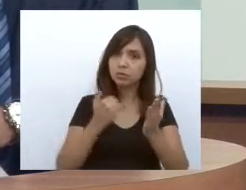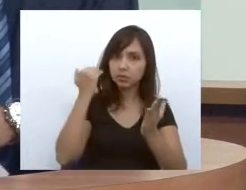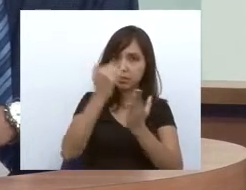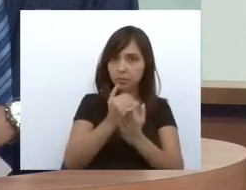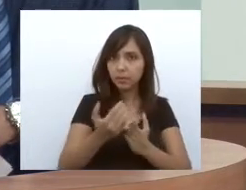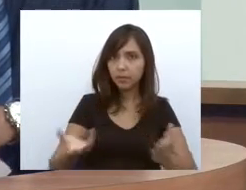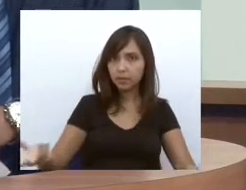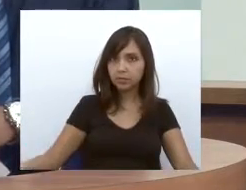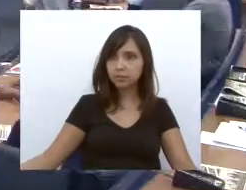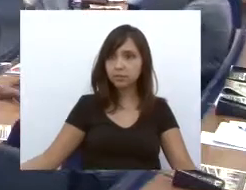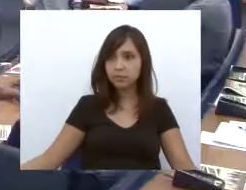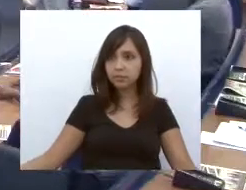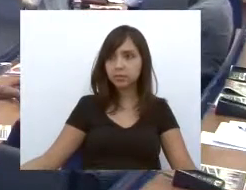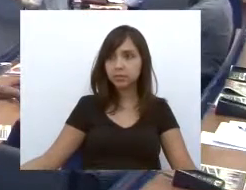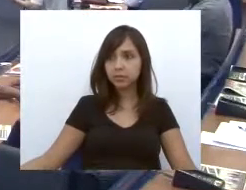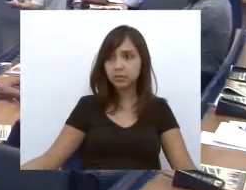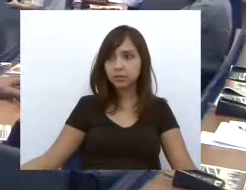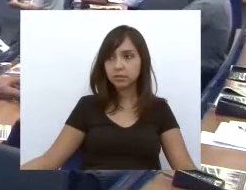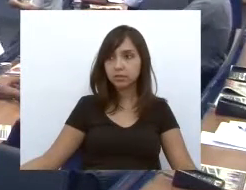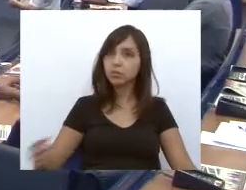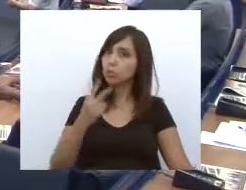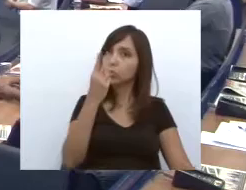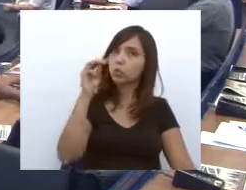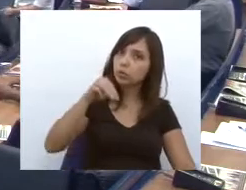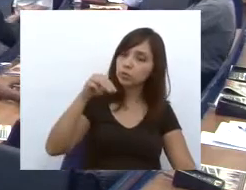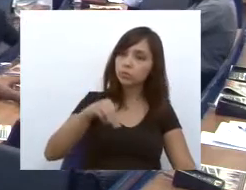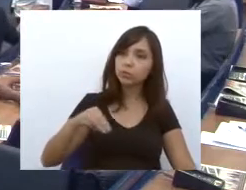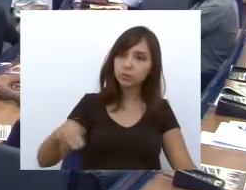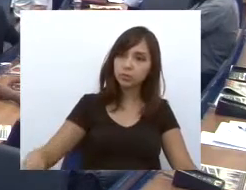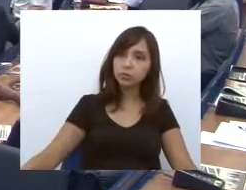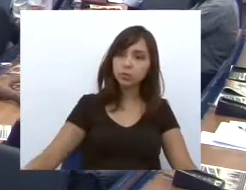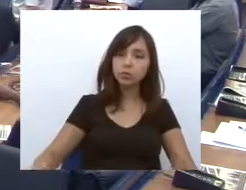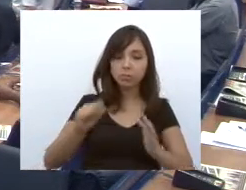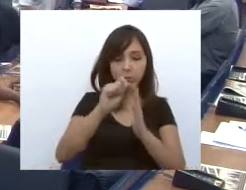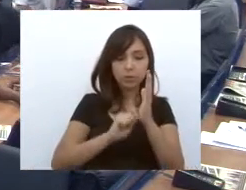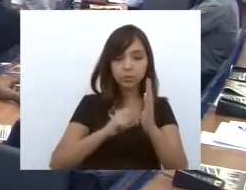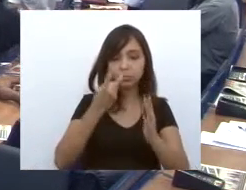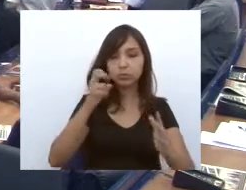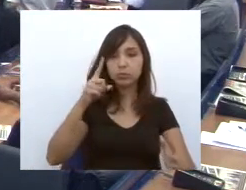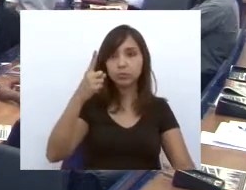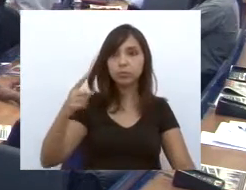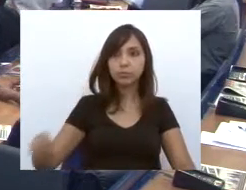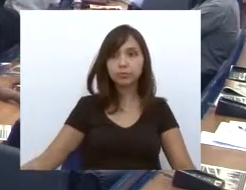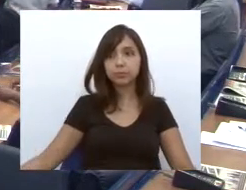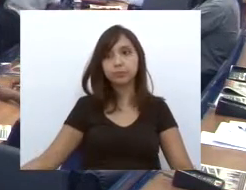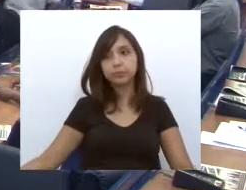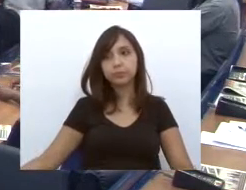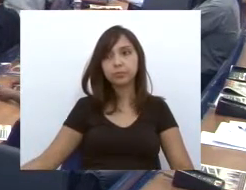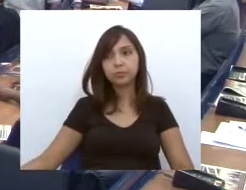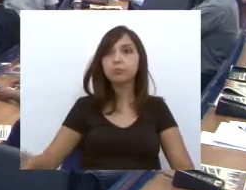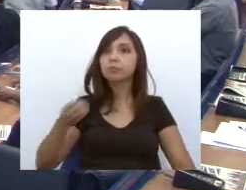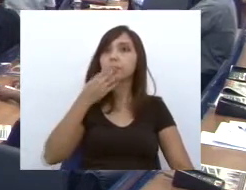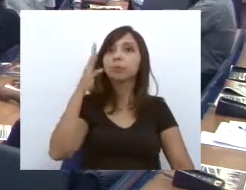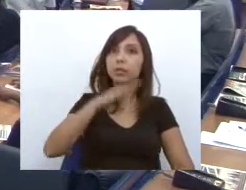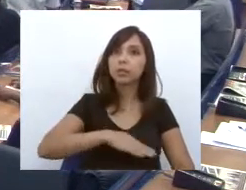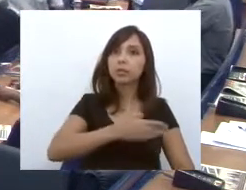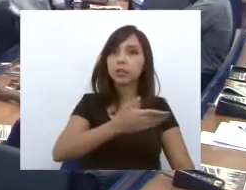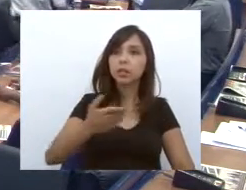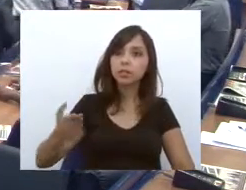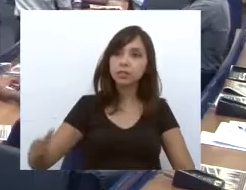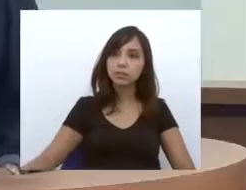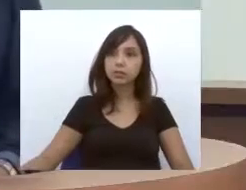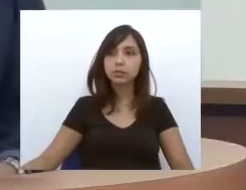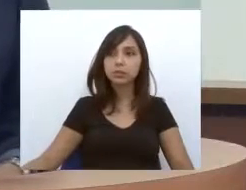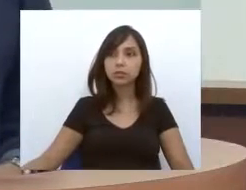2 minutos a mais. Eu dei, pela vereador. Pela ordem, presidente. 2 minutos. Pela ordem, presidente. Pelo 5-1, presidente. Pelo artigo 5-1, vereador. Boa tarde, presidente. Boa tarde, nobres